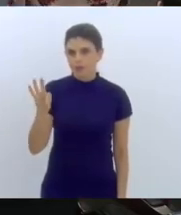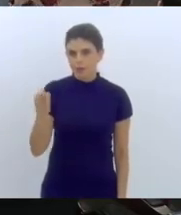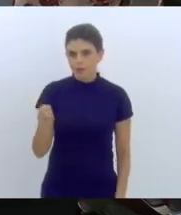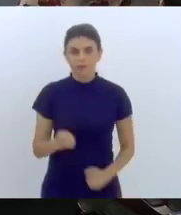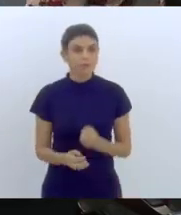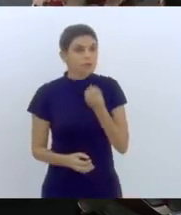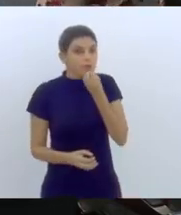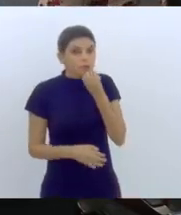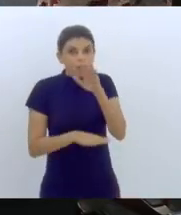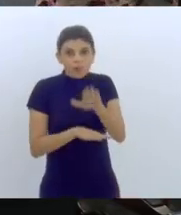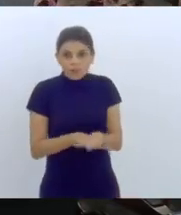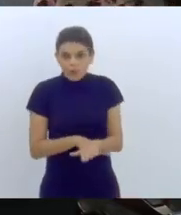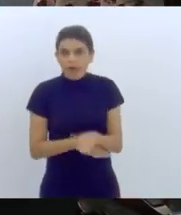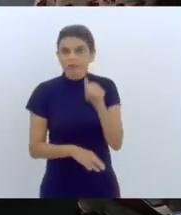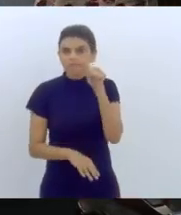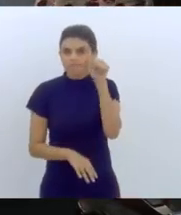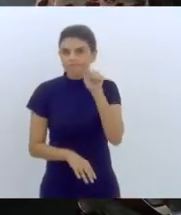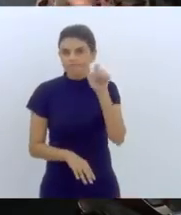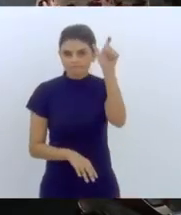Boa tarde, presidente.